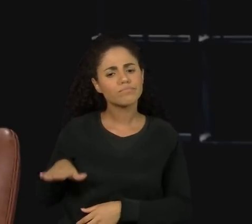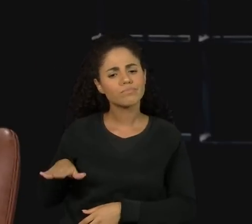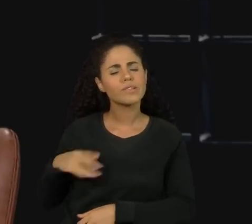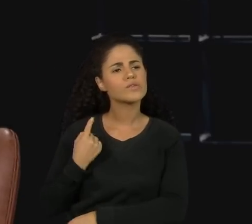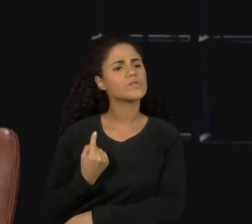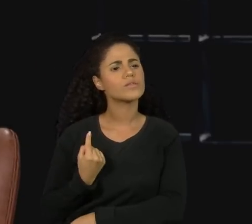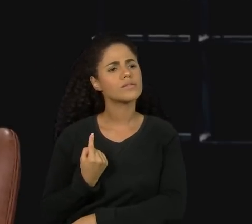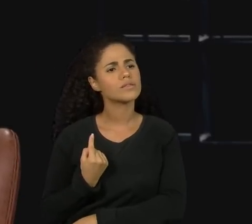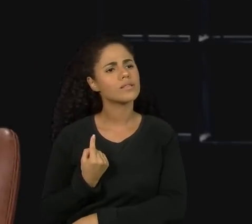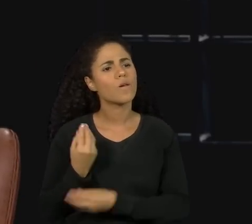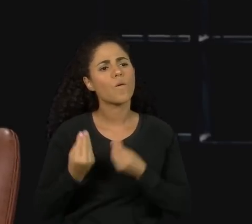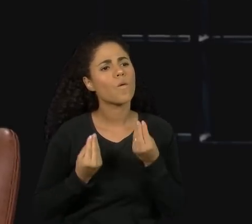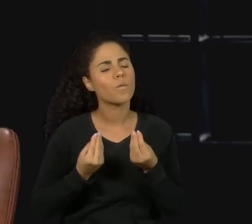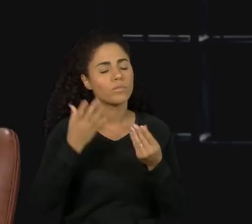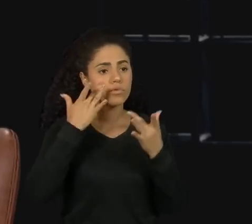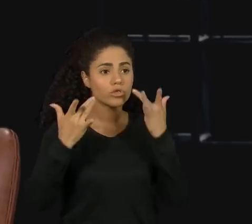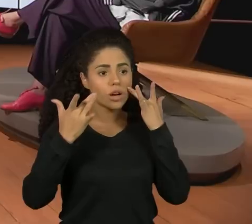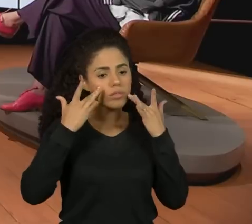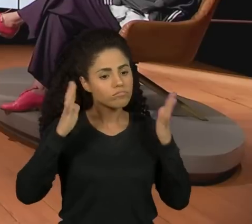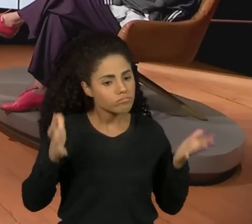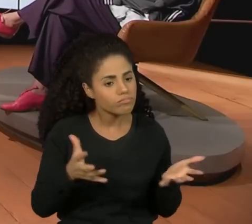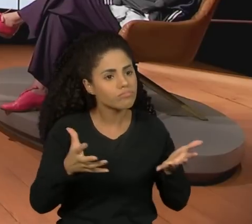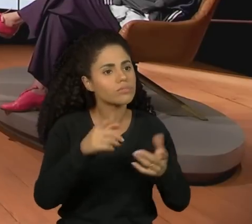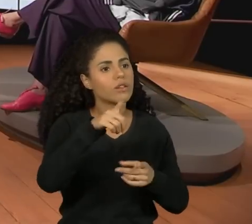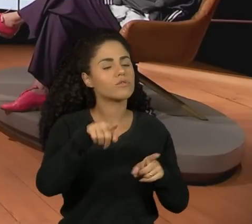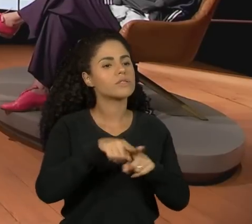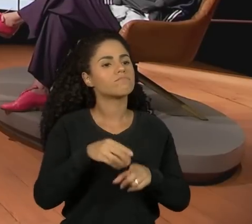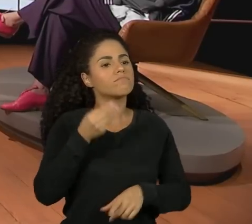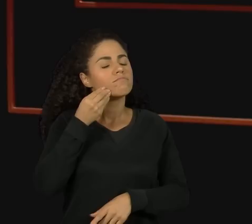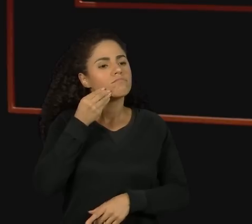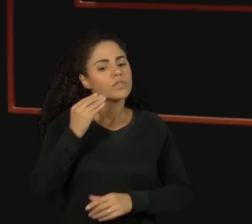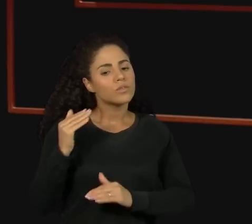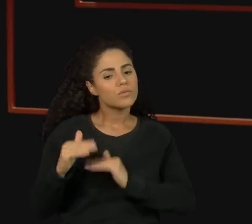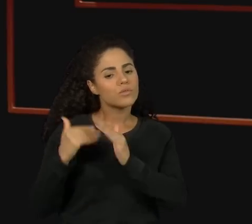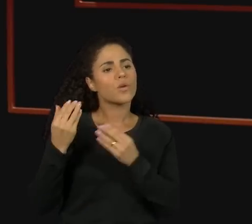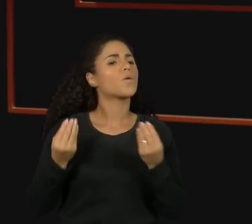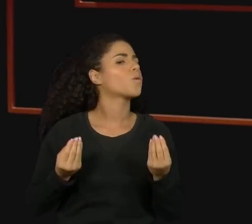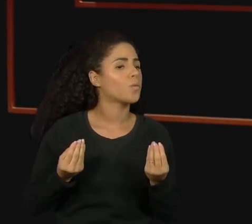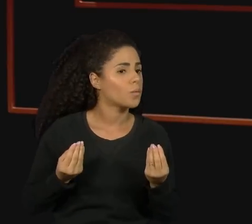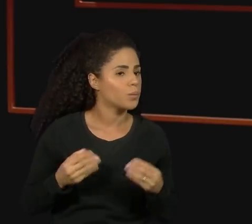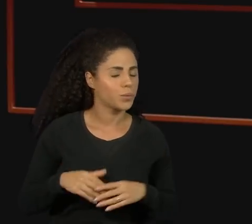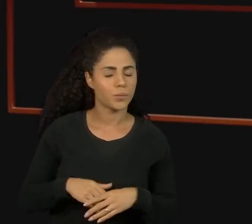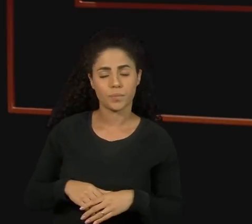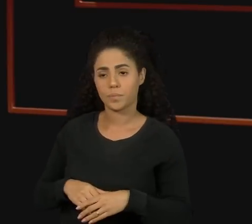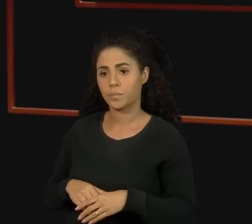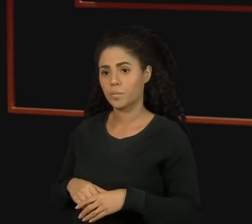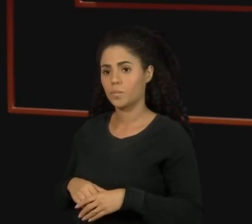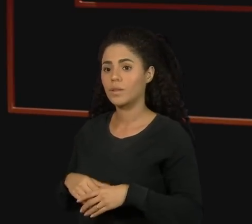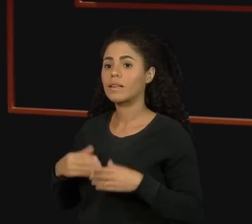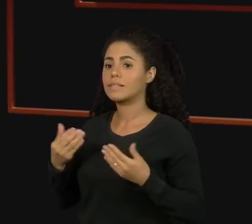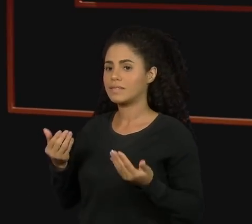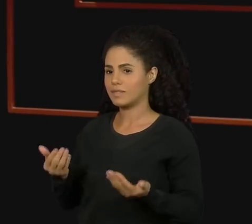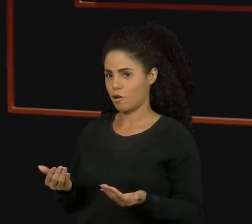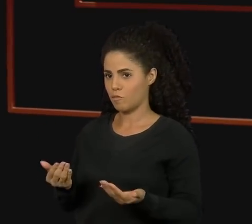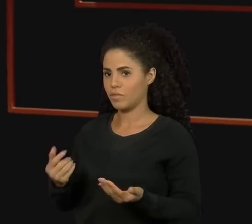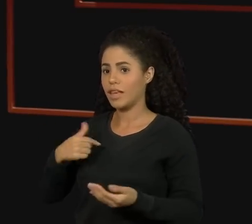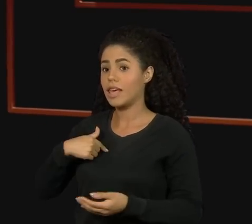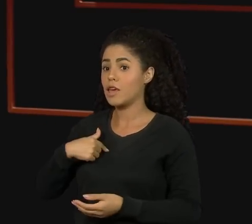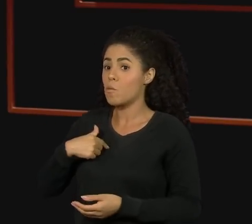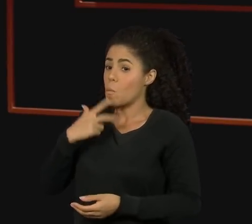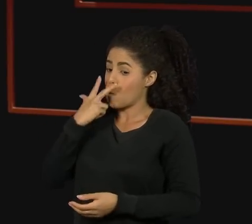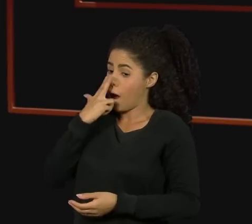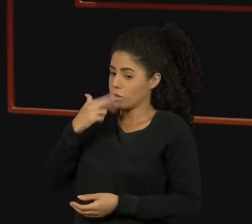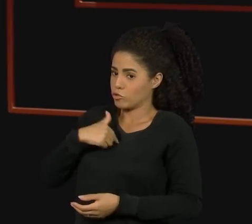solitária e que o teatro te ensinou a sobreviver. Olha, eu acho, é um achismo